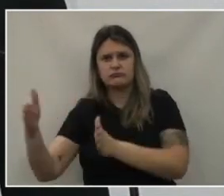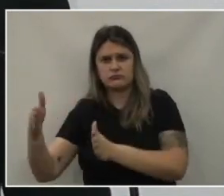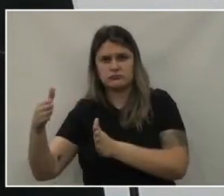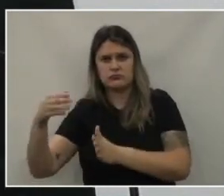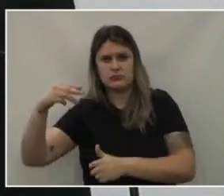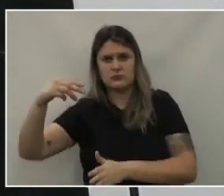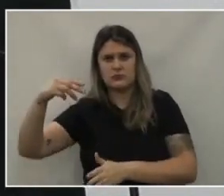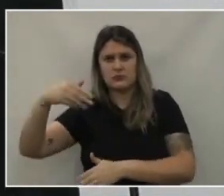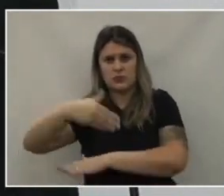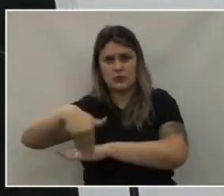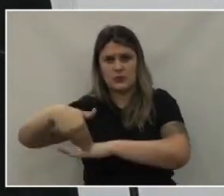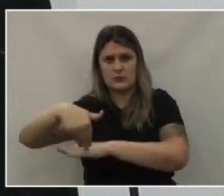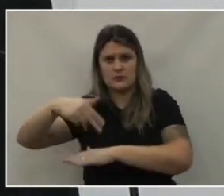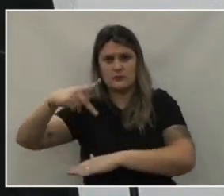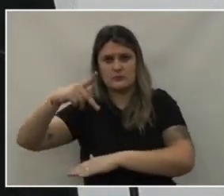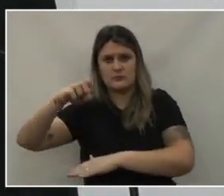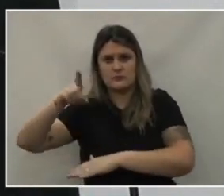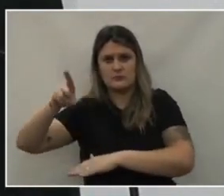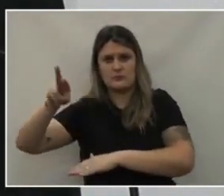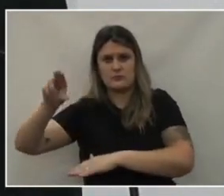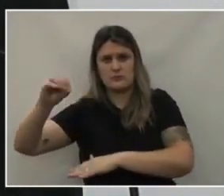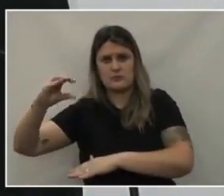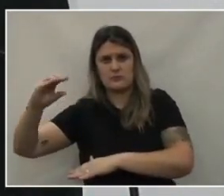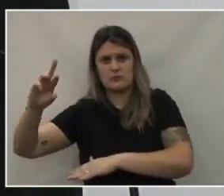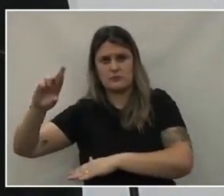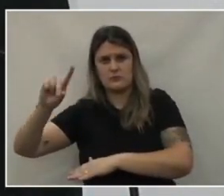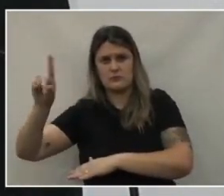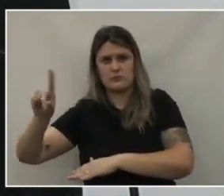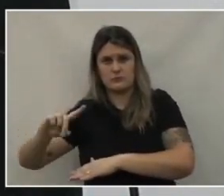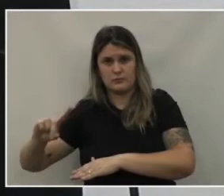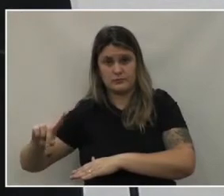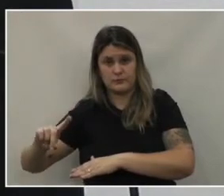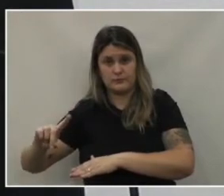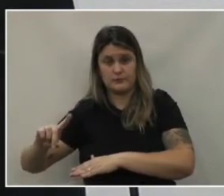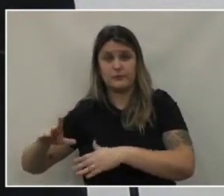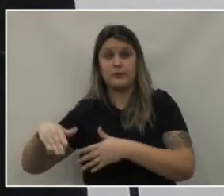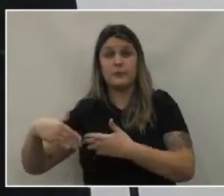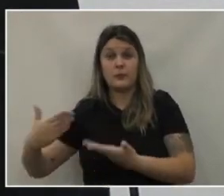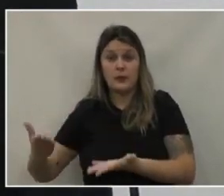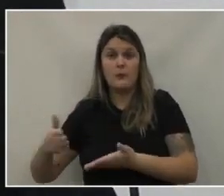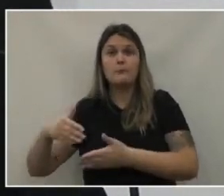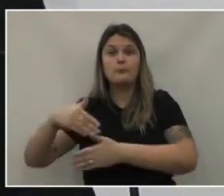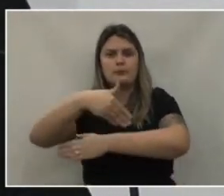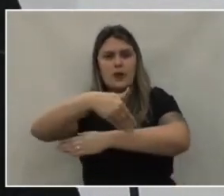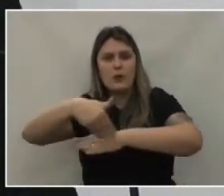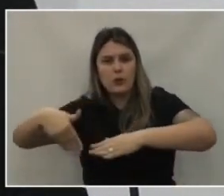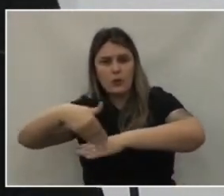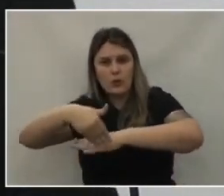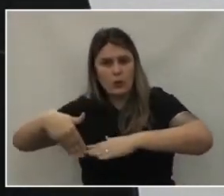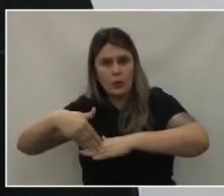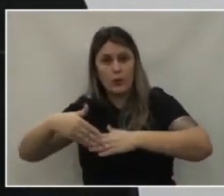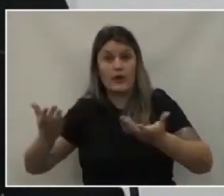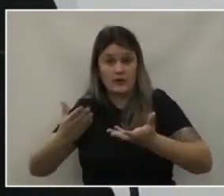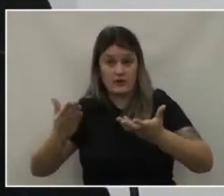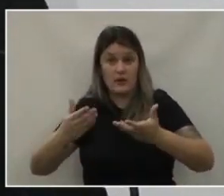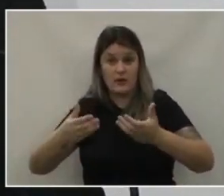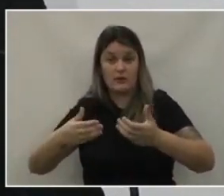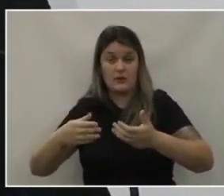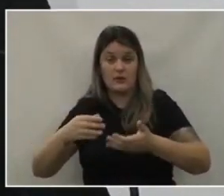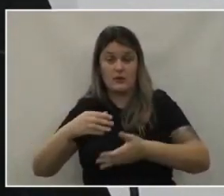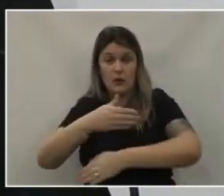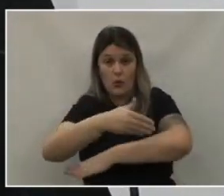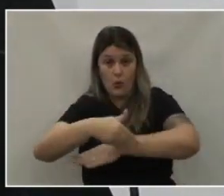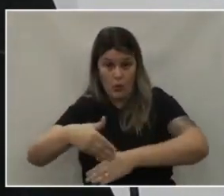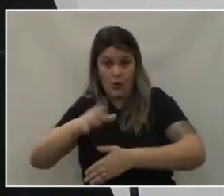Pedro Cruz é a rua que está lá no prolongamento, lá em cima. E este pedaço que estão querendo transformar em